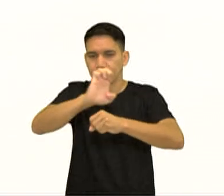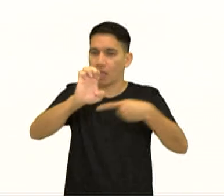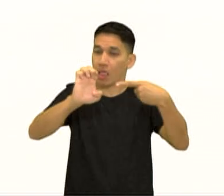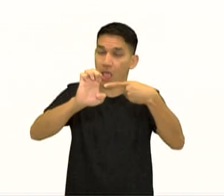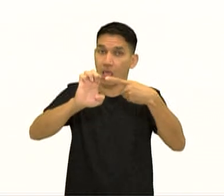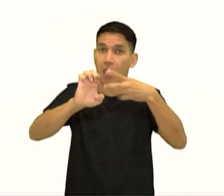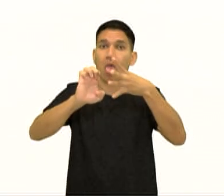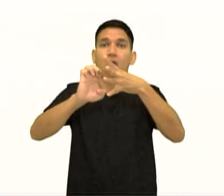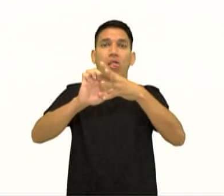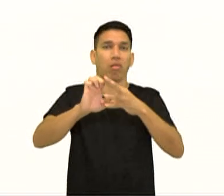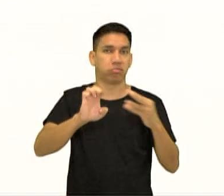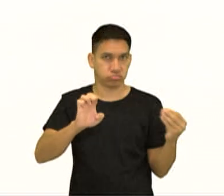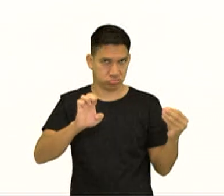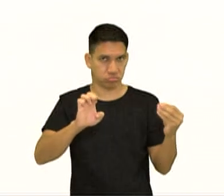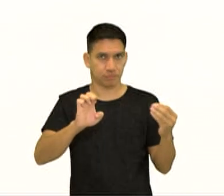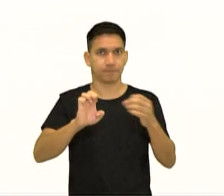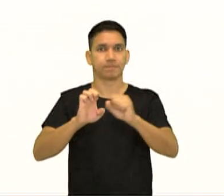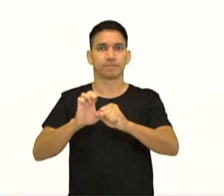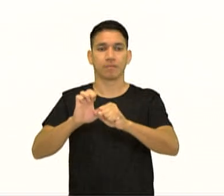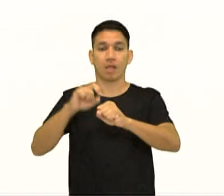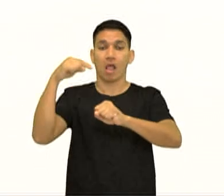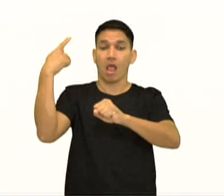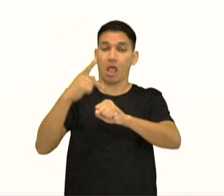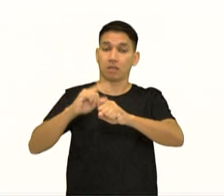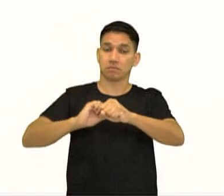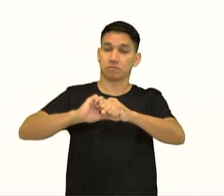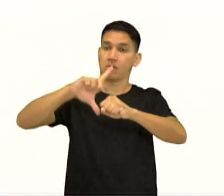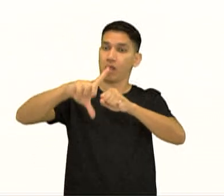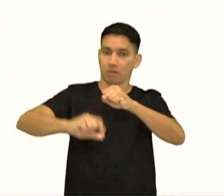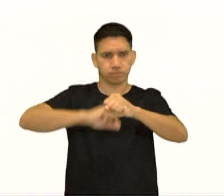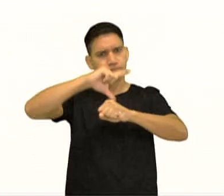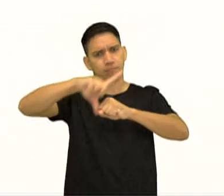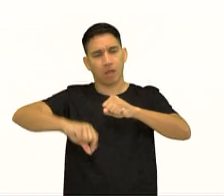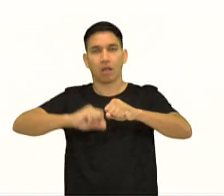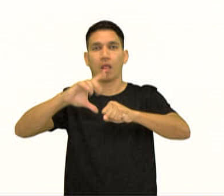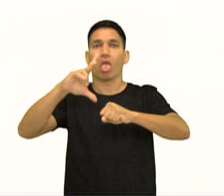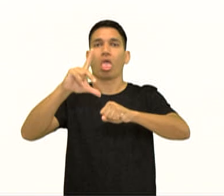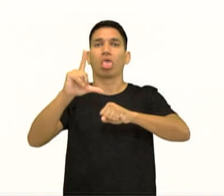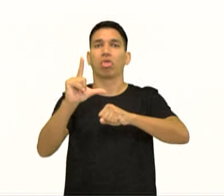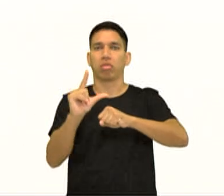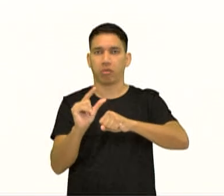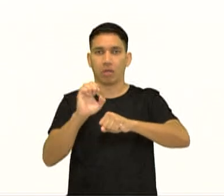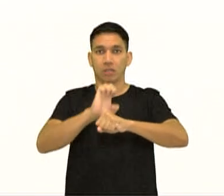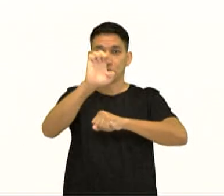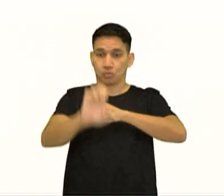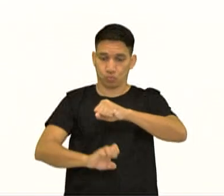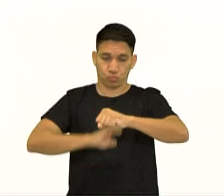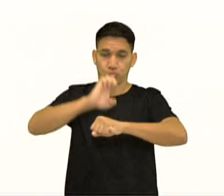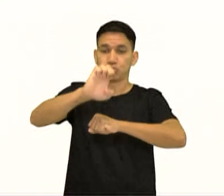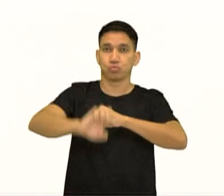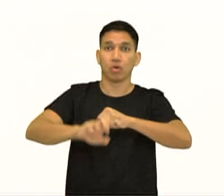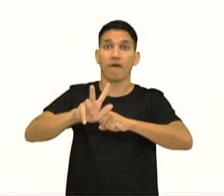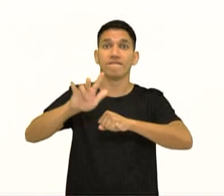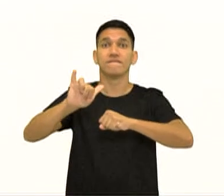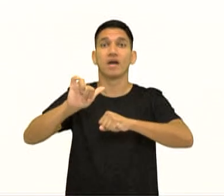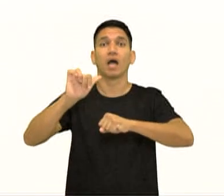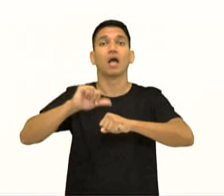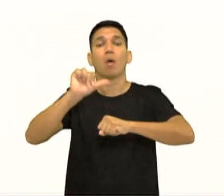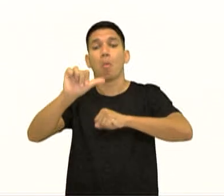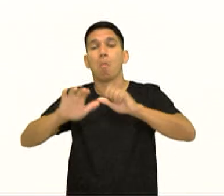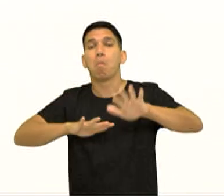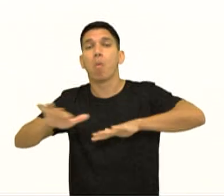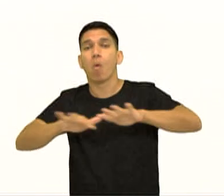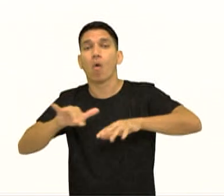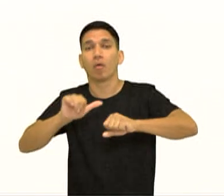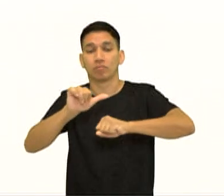radiação. Com isso, sua órbita iria diminuir gradativamente e os elétrons iriam adquirir um movimento espiralado, acabando